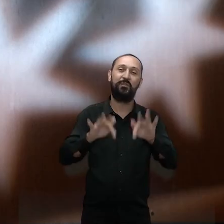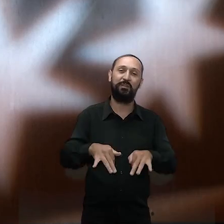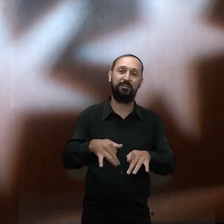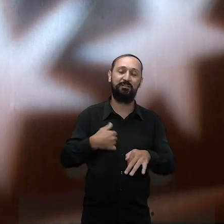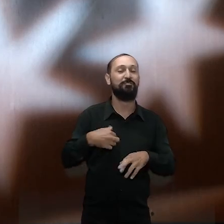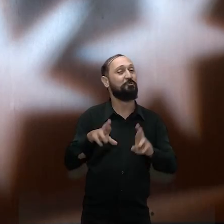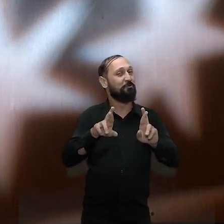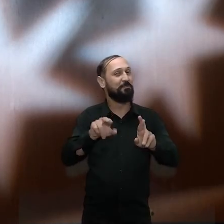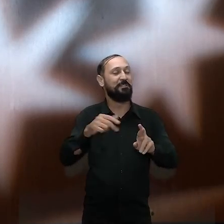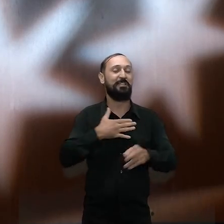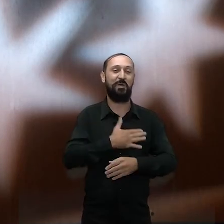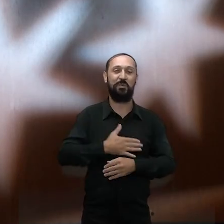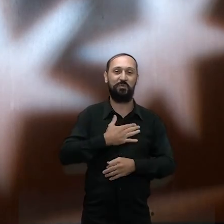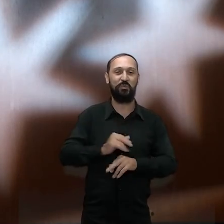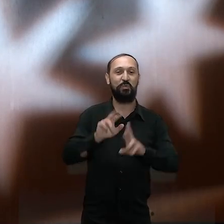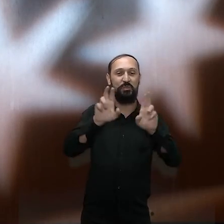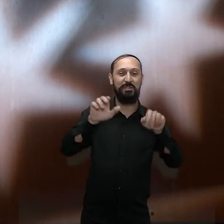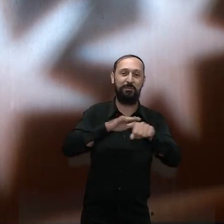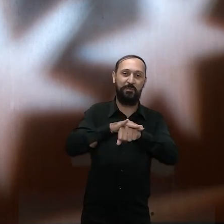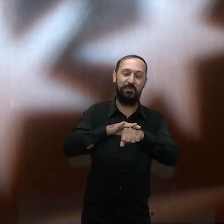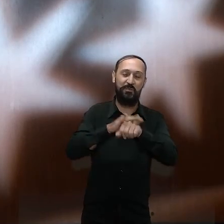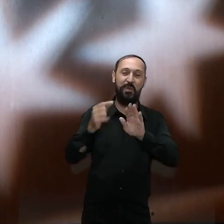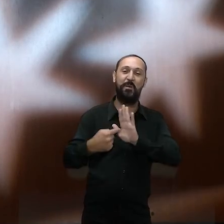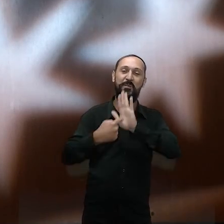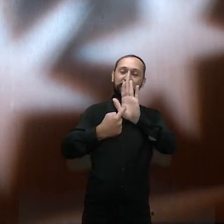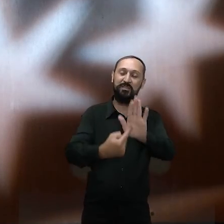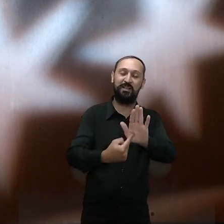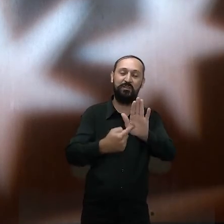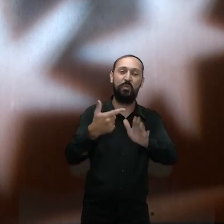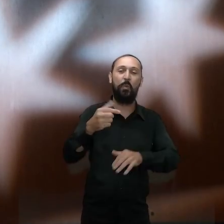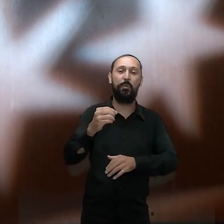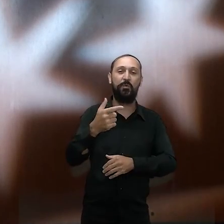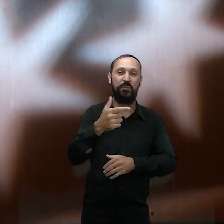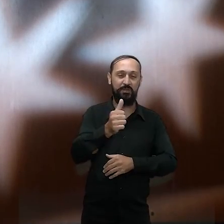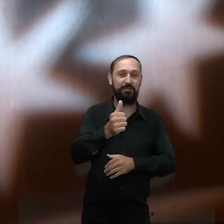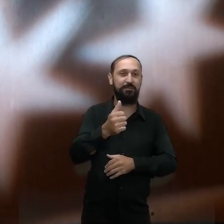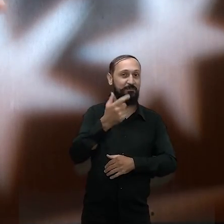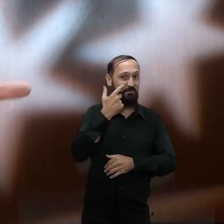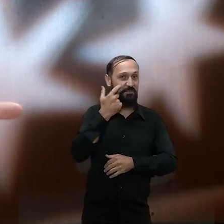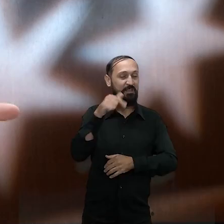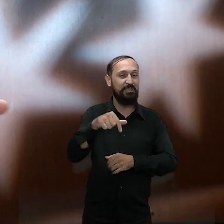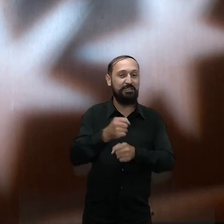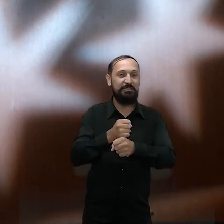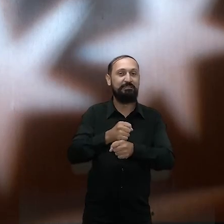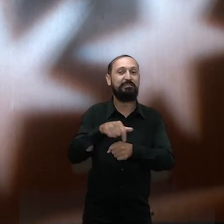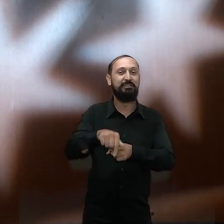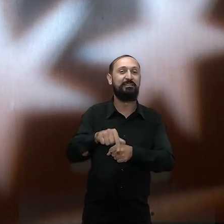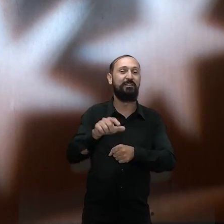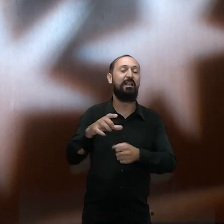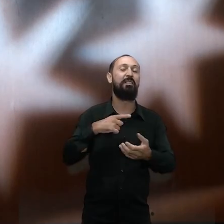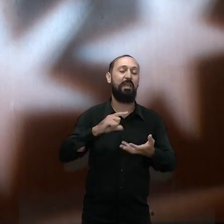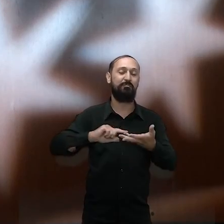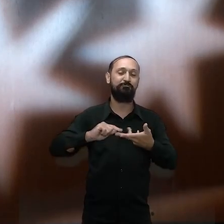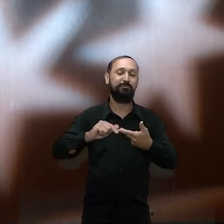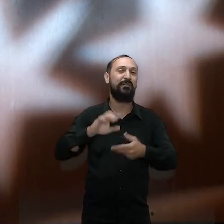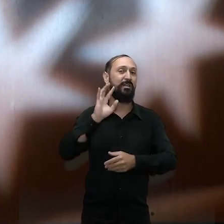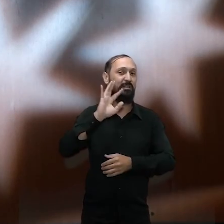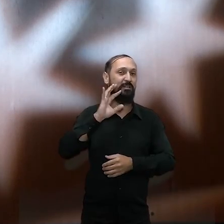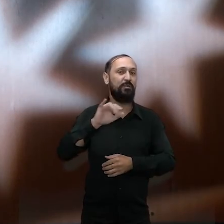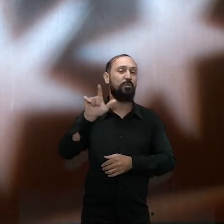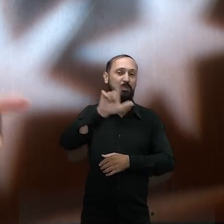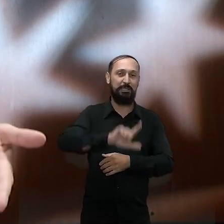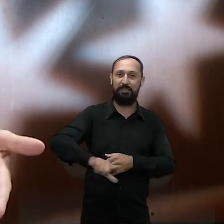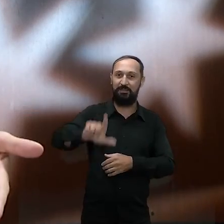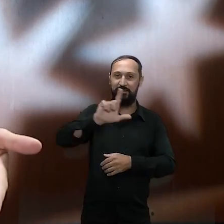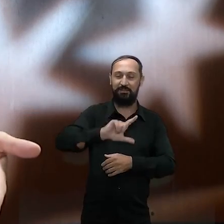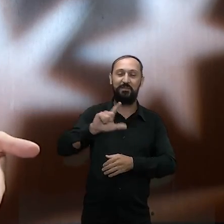por aqui. Espero que você tenha gostado dos temas abordados em 2021 e pode deixar que neste ano muita coisa